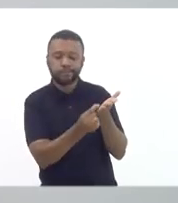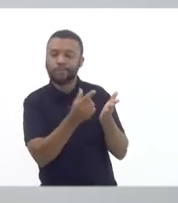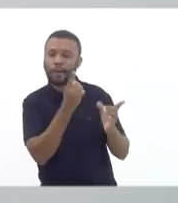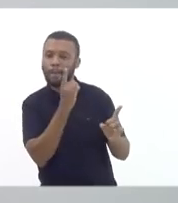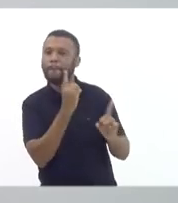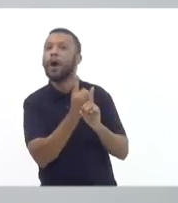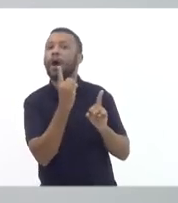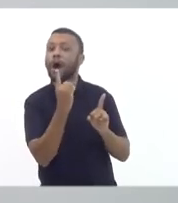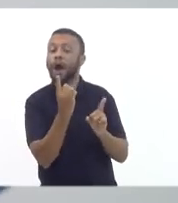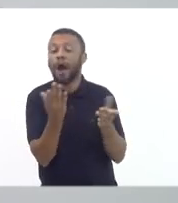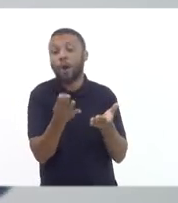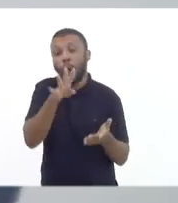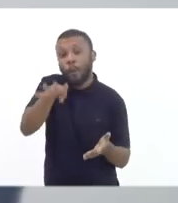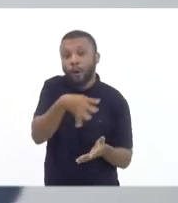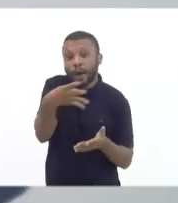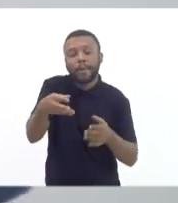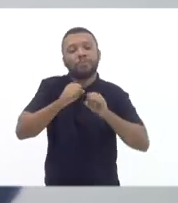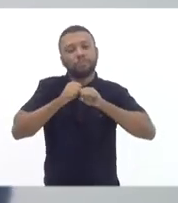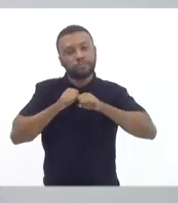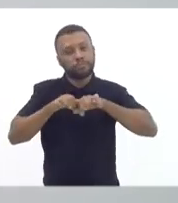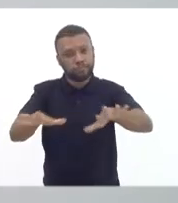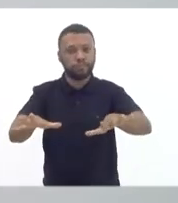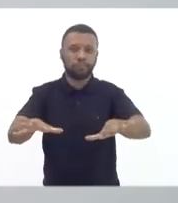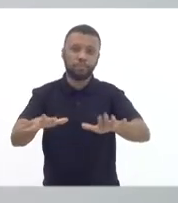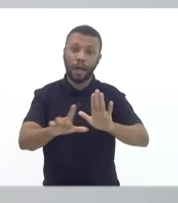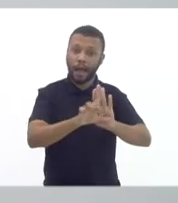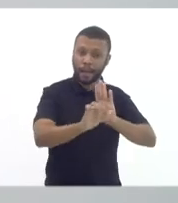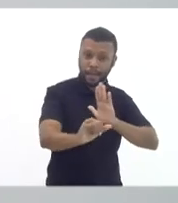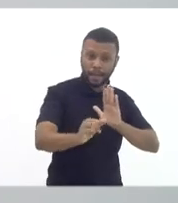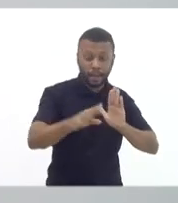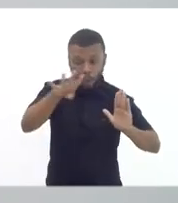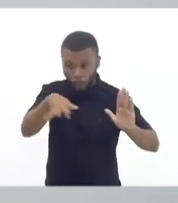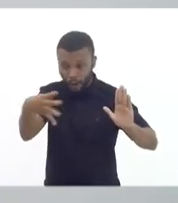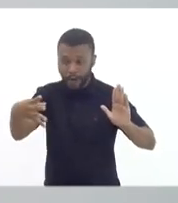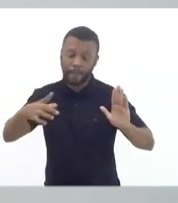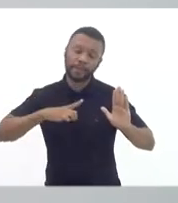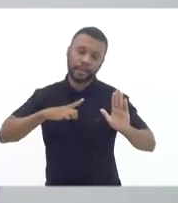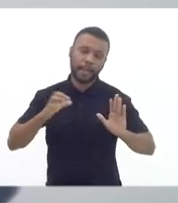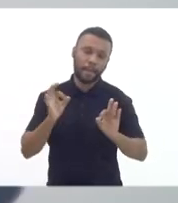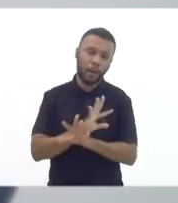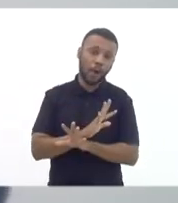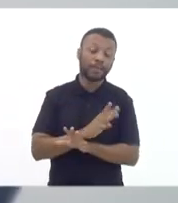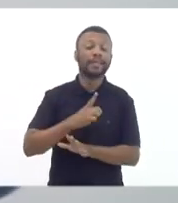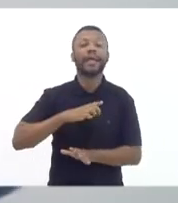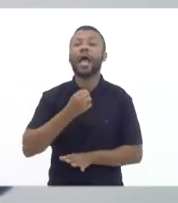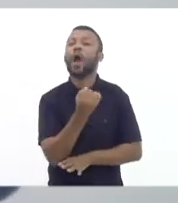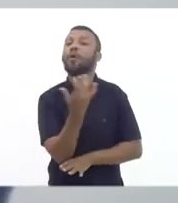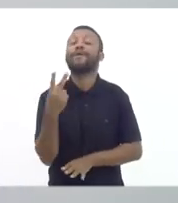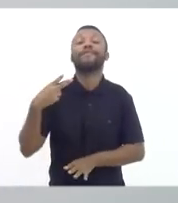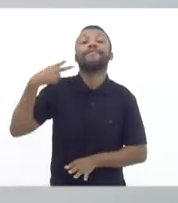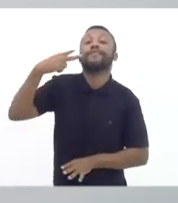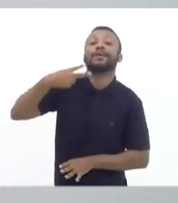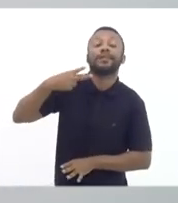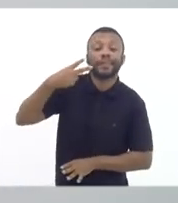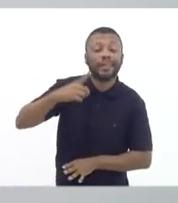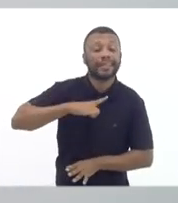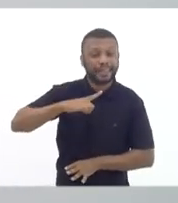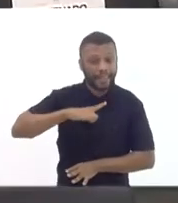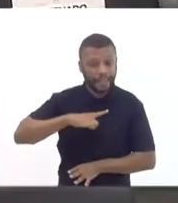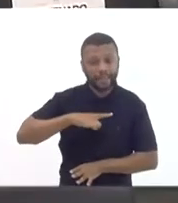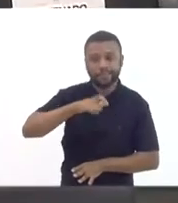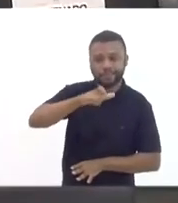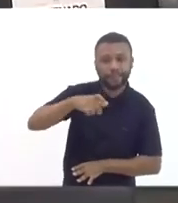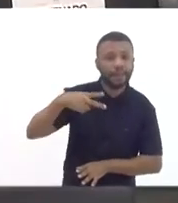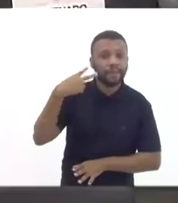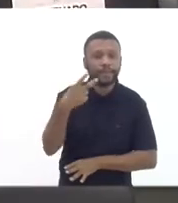o programa, é isso. Já existe a lei, já existe o programa, temos que ampliar. E olha só, tem vereador... Não existe a nível de Estado. Tem vereador